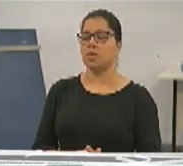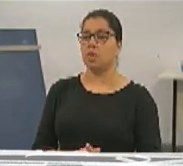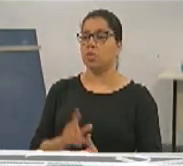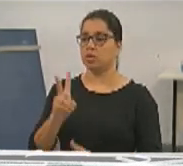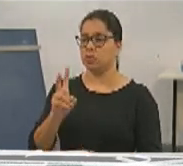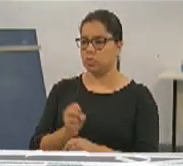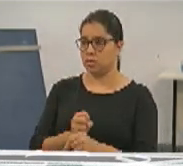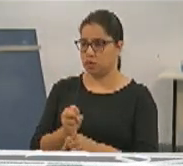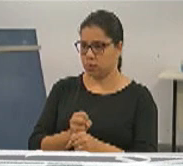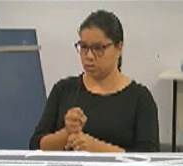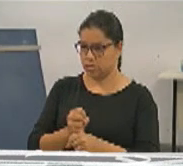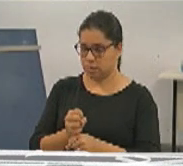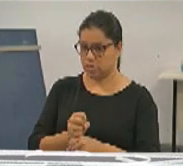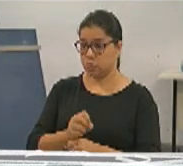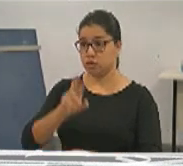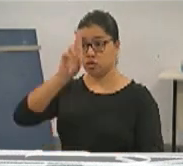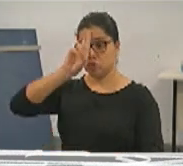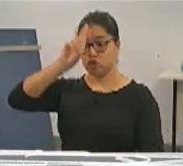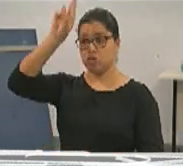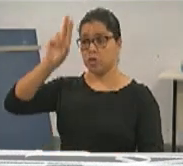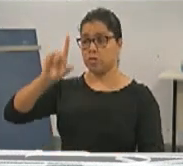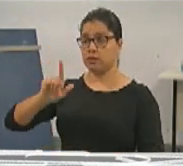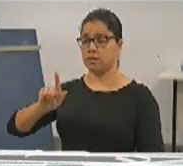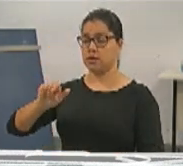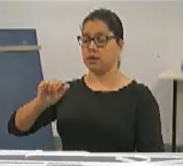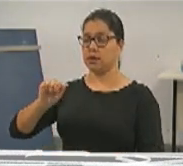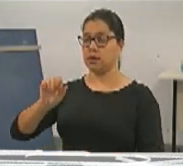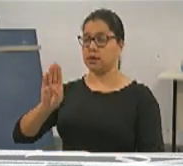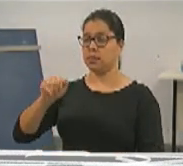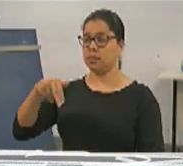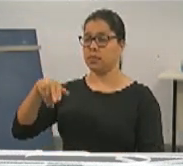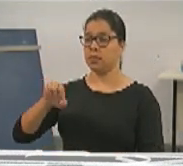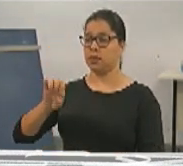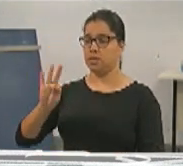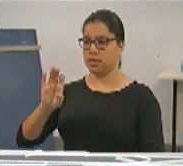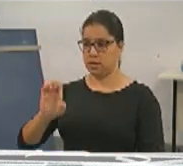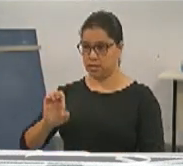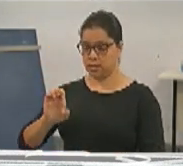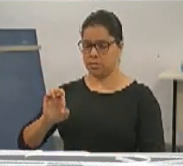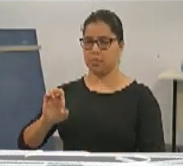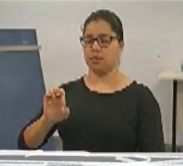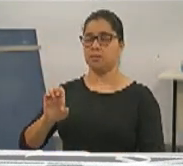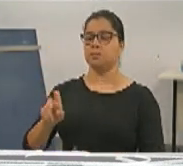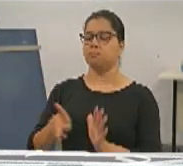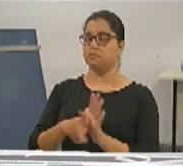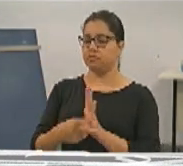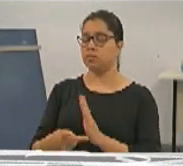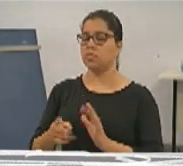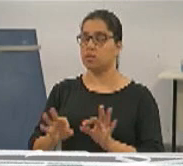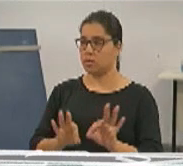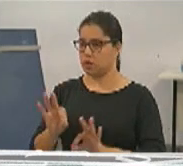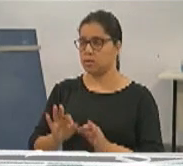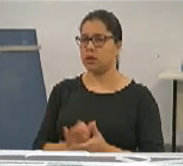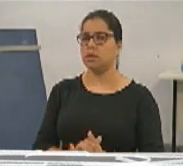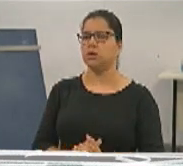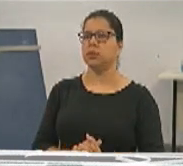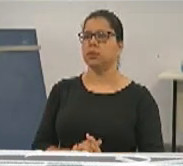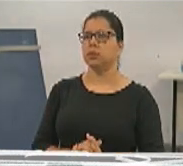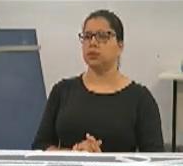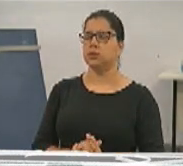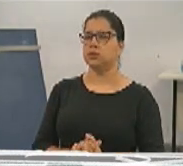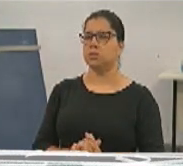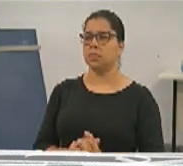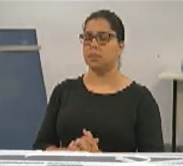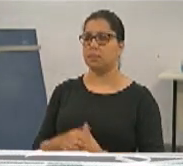como chefe de gabinete da reitoria da universidade e também, mais recentemente,